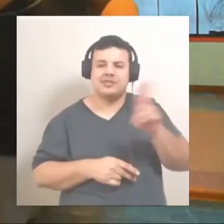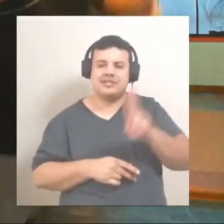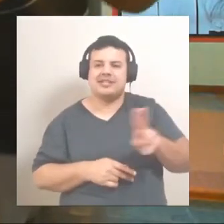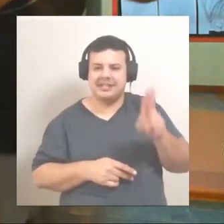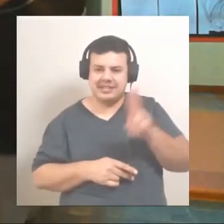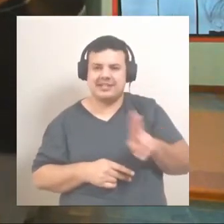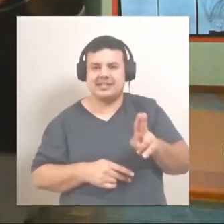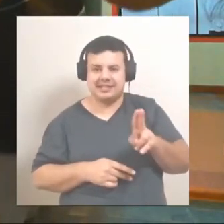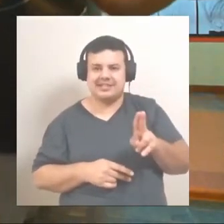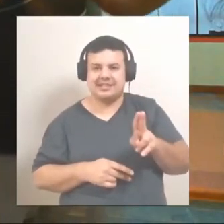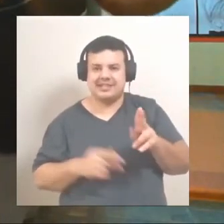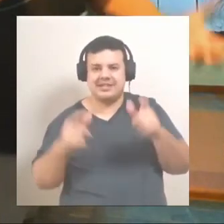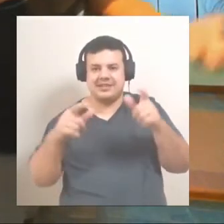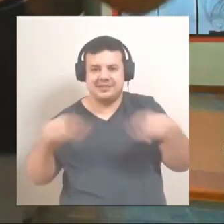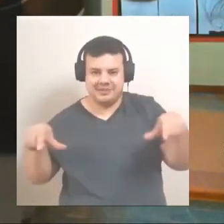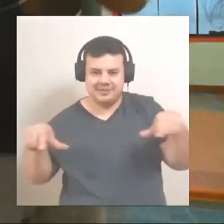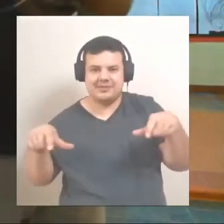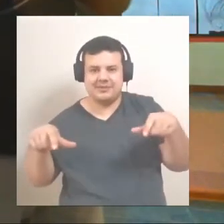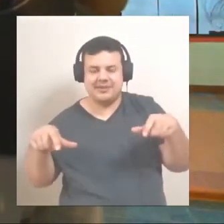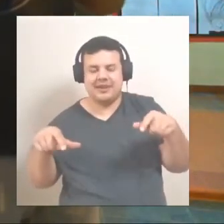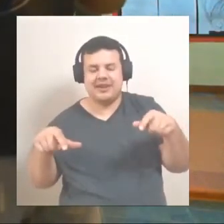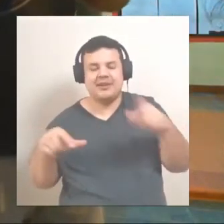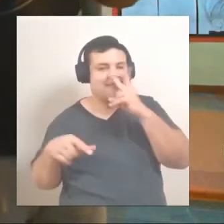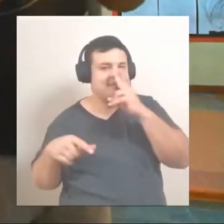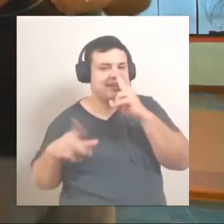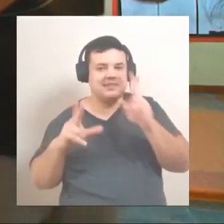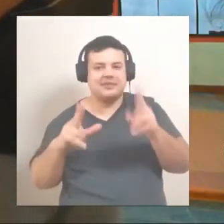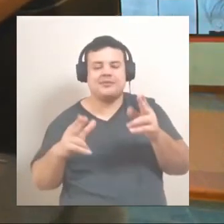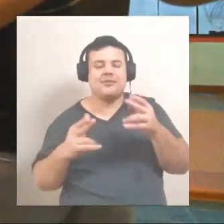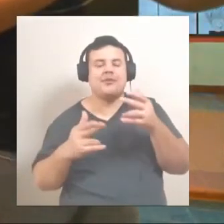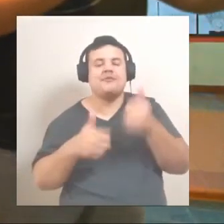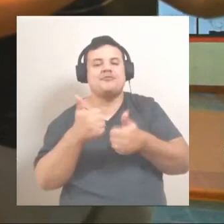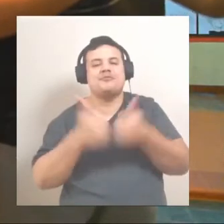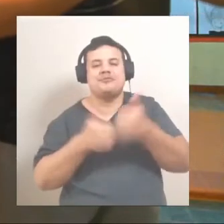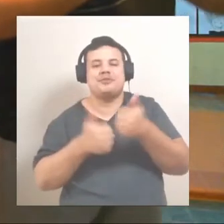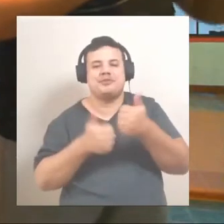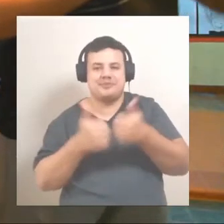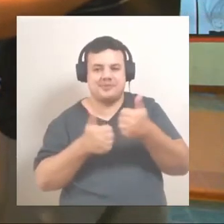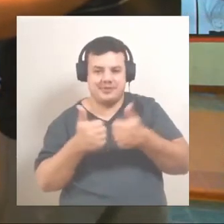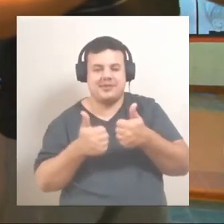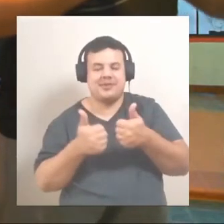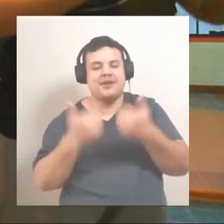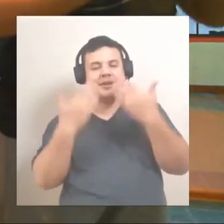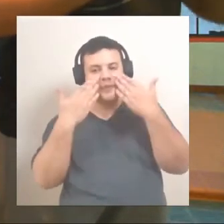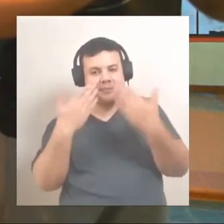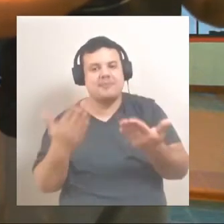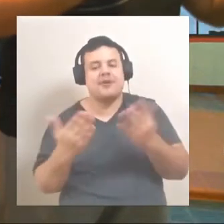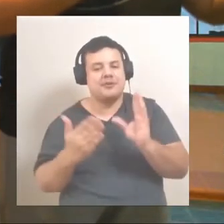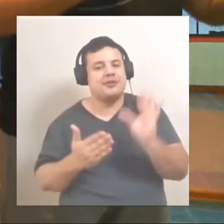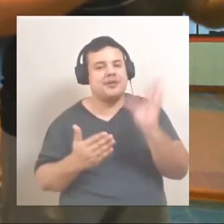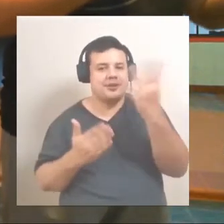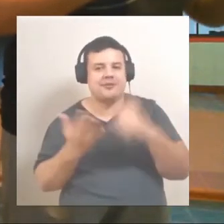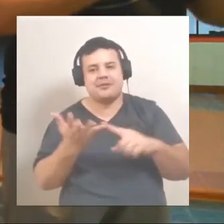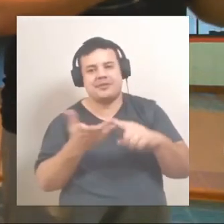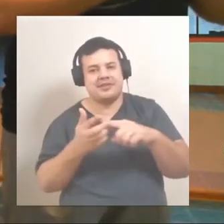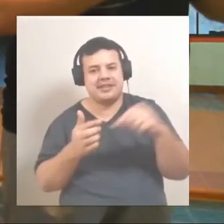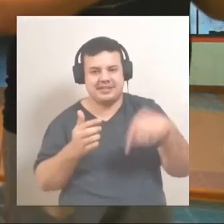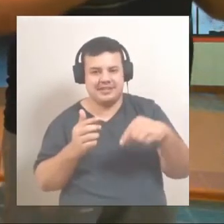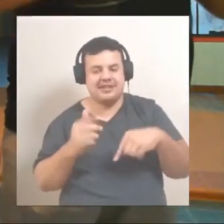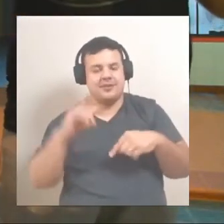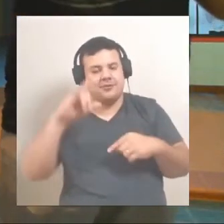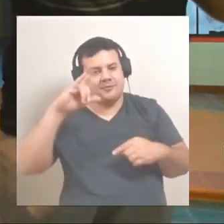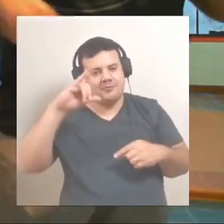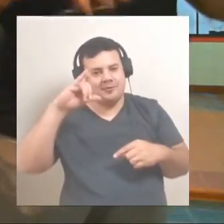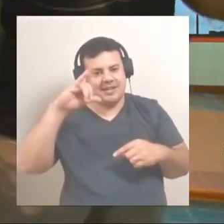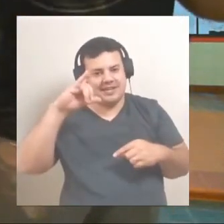Açucena, usa o Tem no Limão como meio campo para a gente mostrar o poder público que está acontecendo no bairro. Graças ao Instagram, a gente